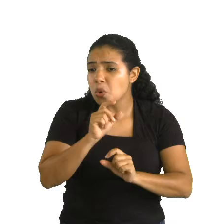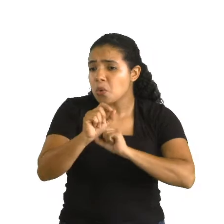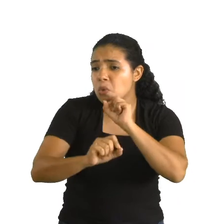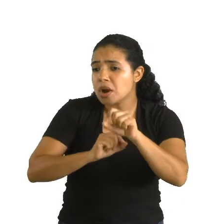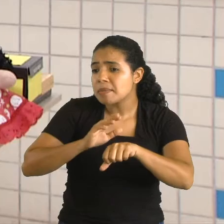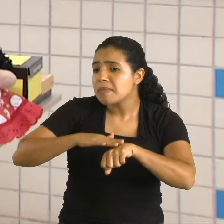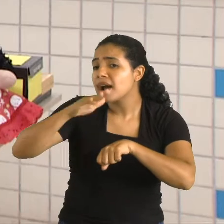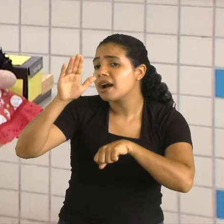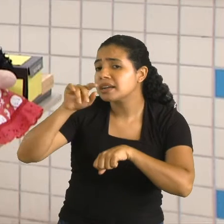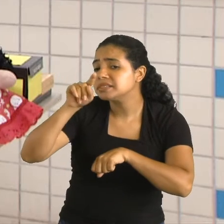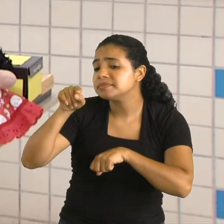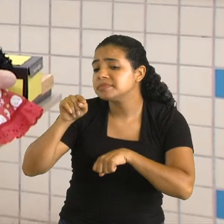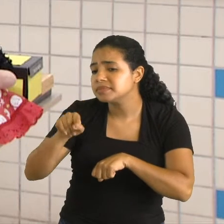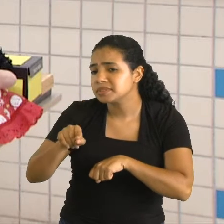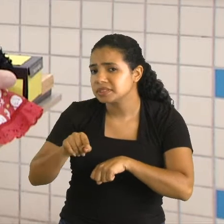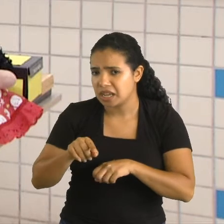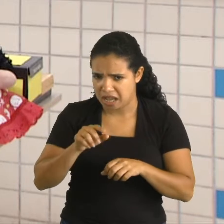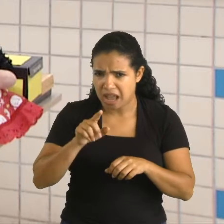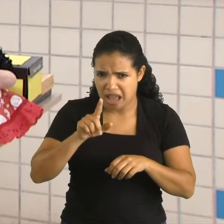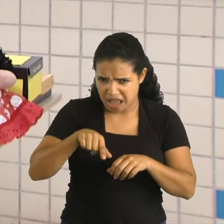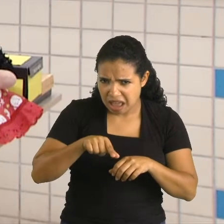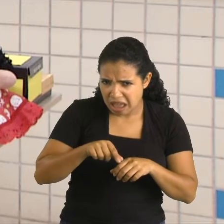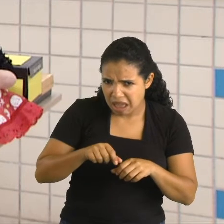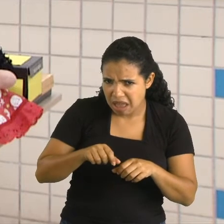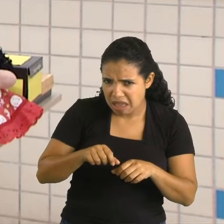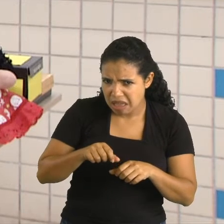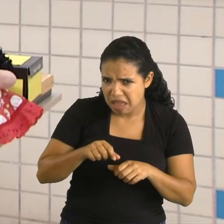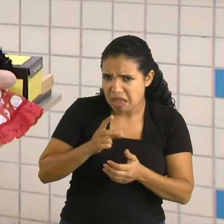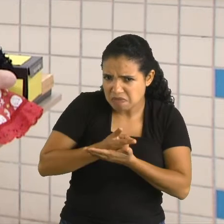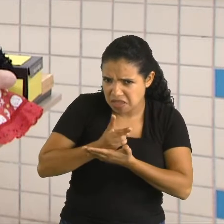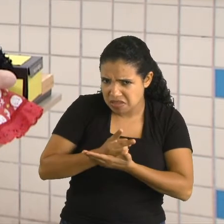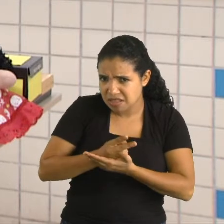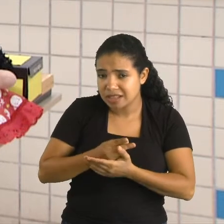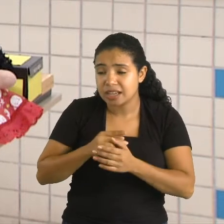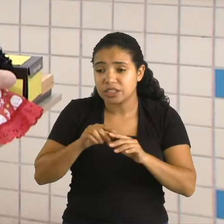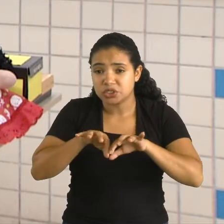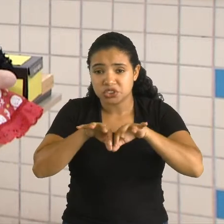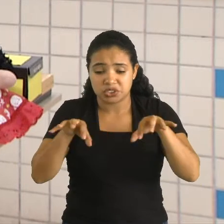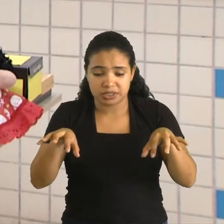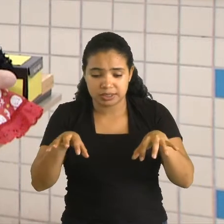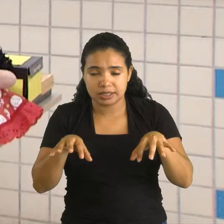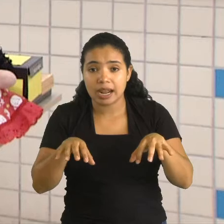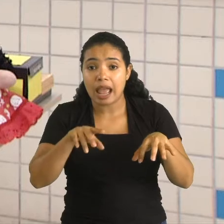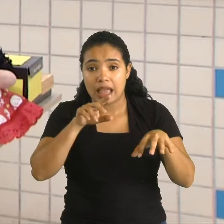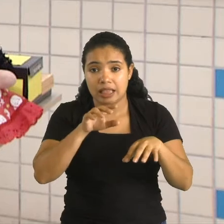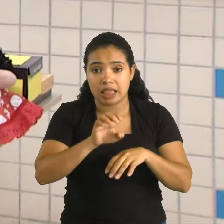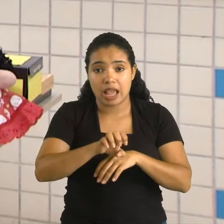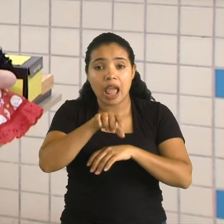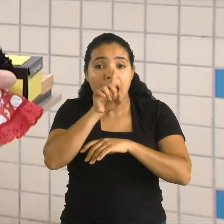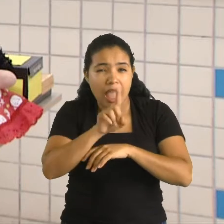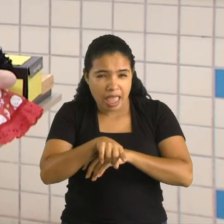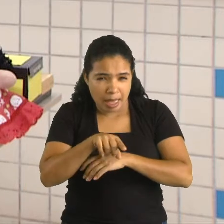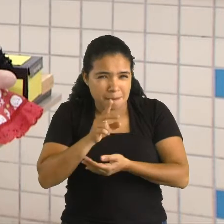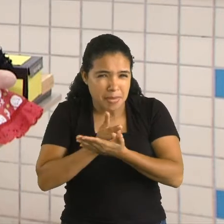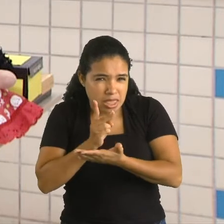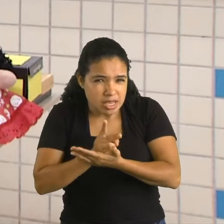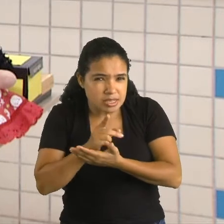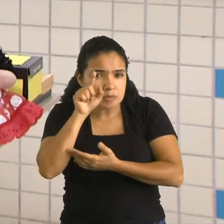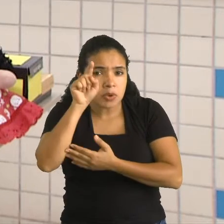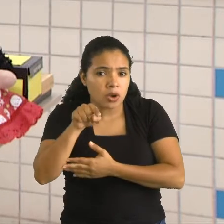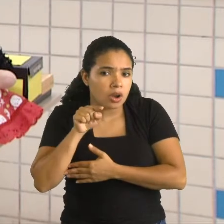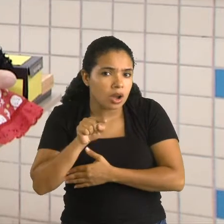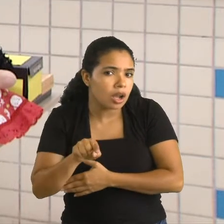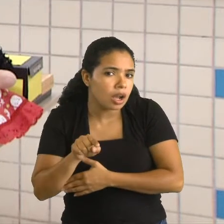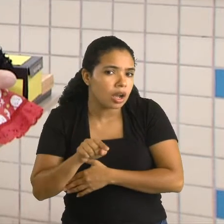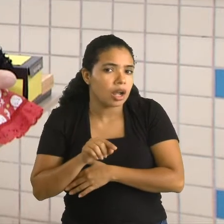mais? Perceberam que divide em duas partes essa frase. A primeira, ela exclama, ela admira